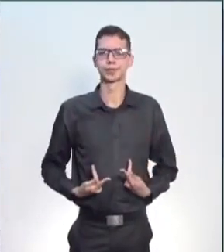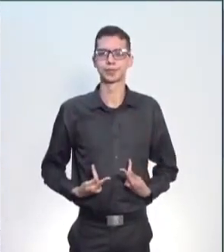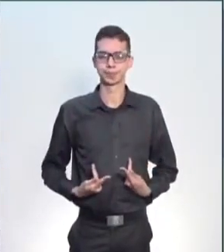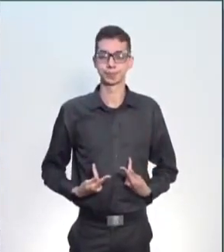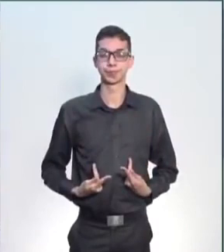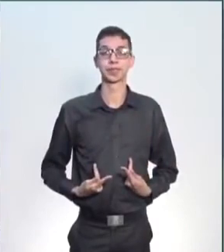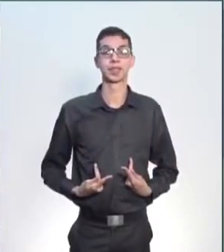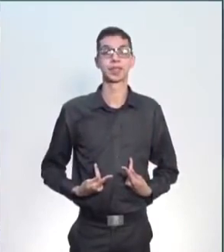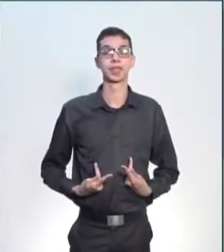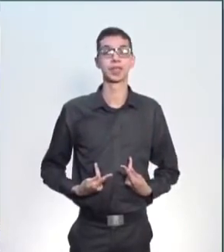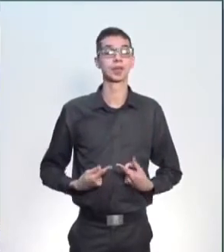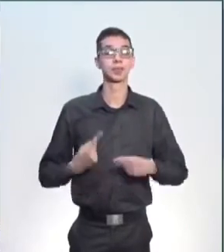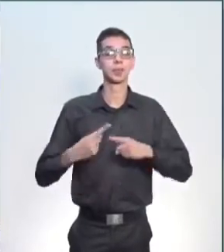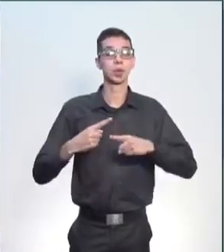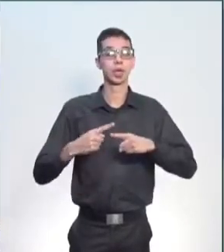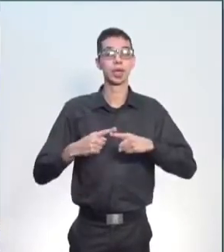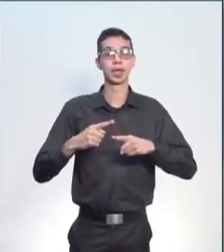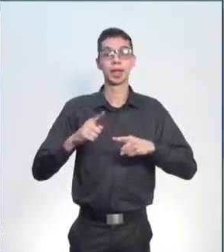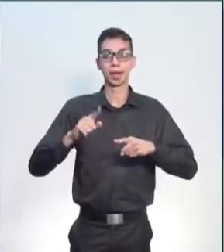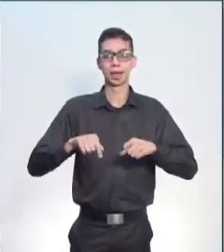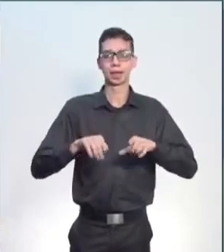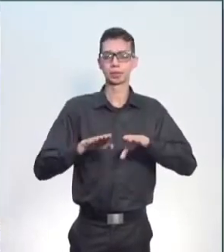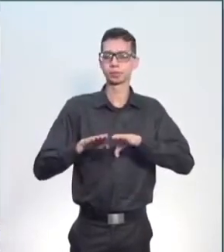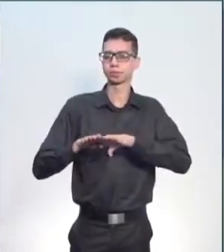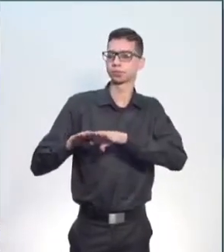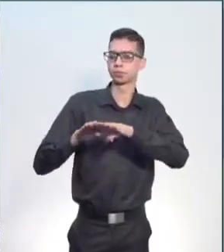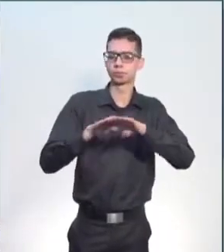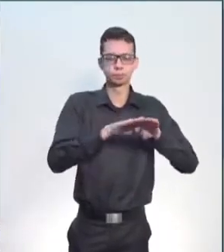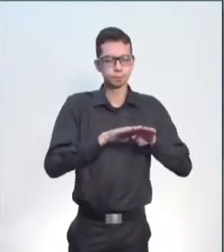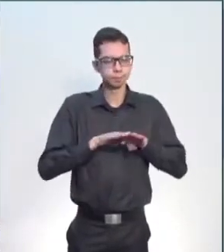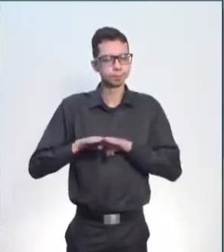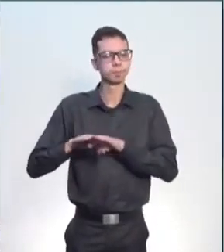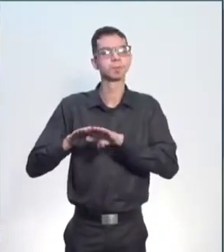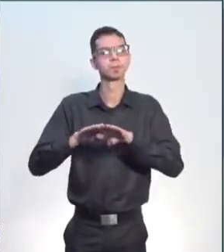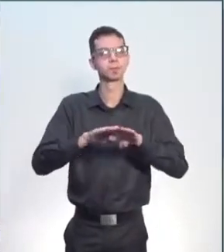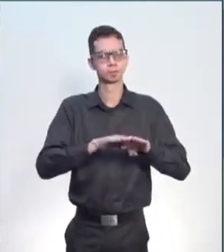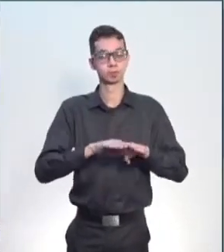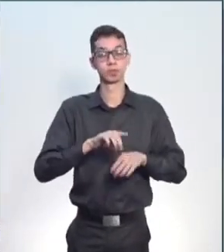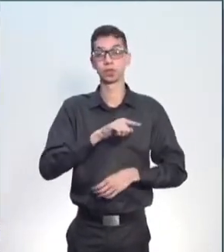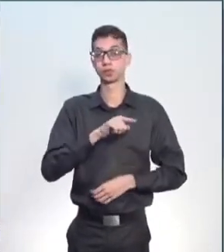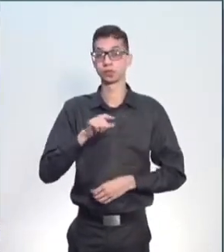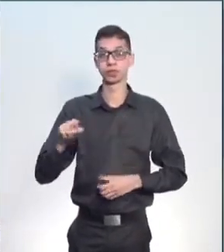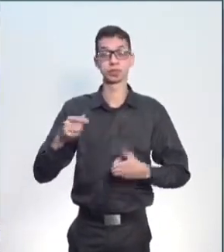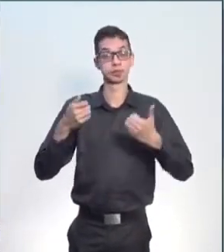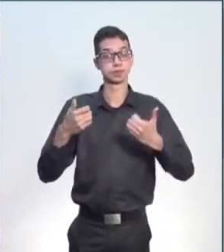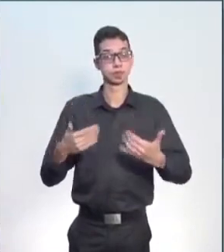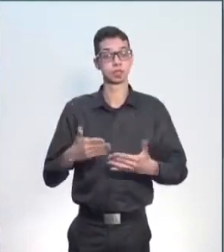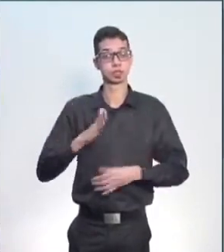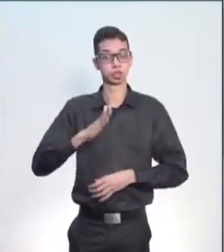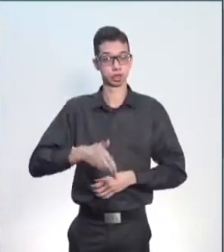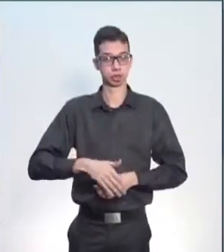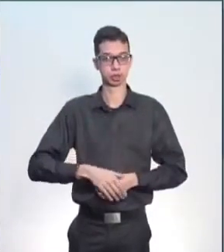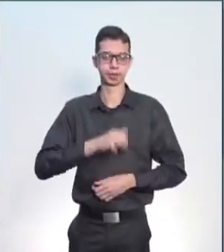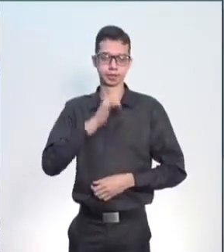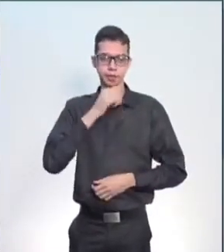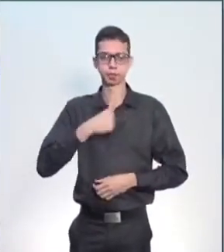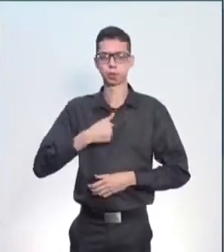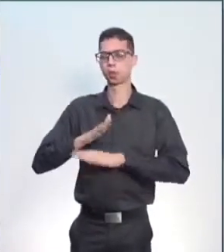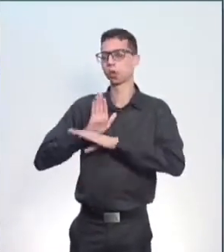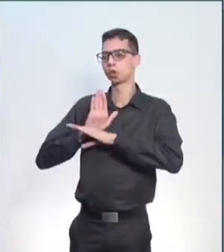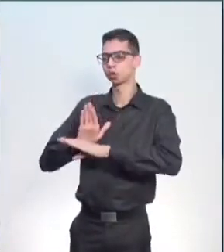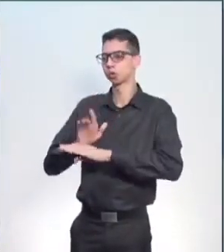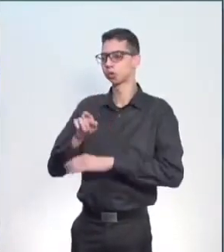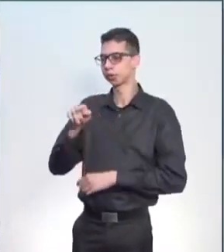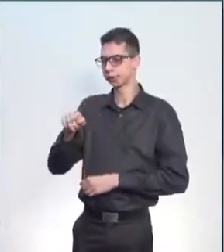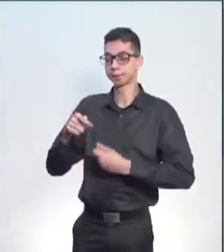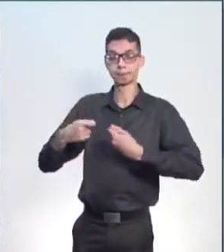se diz respeito aos meus iguais, como vocês acabaram de falar, né? Então, assim, eu vou ajudar alguém que precisa,